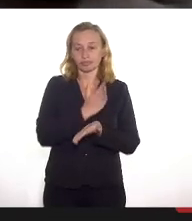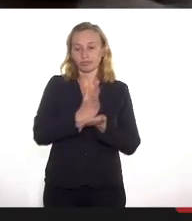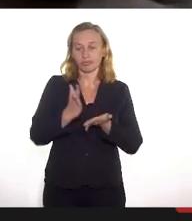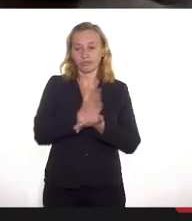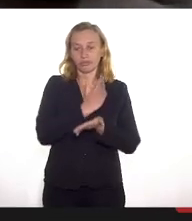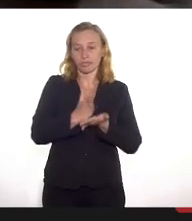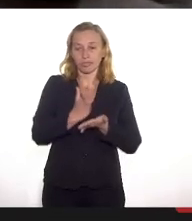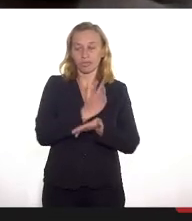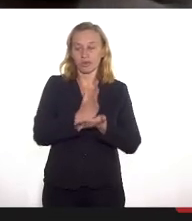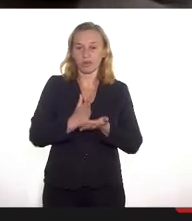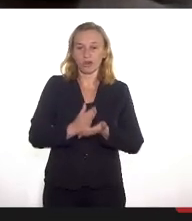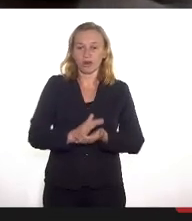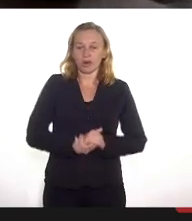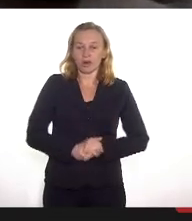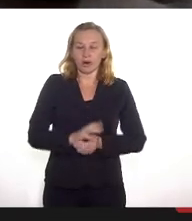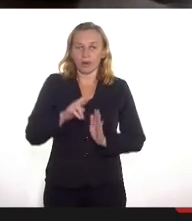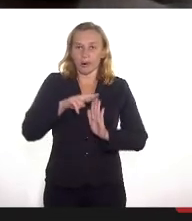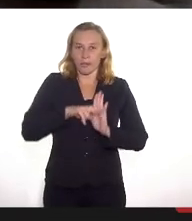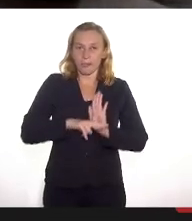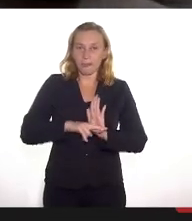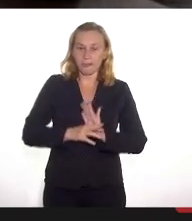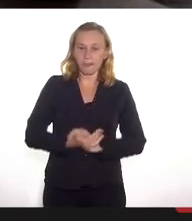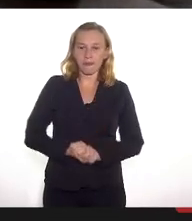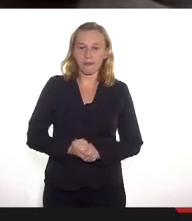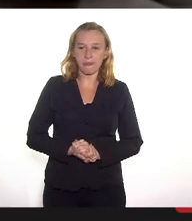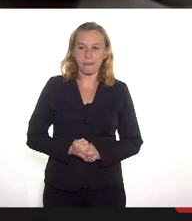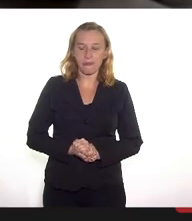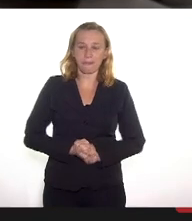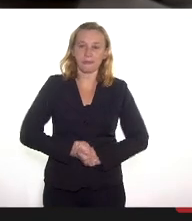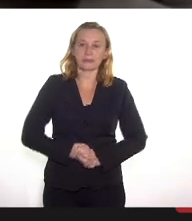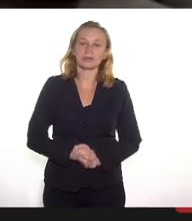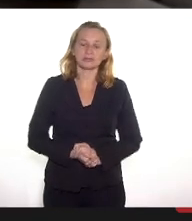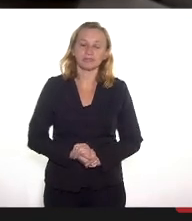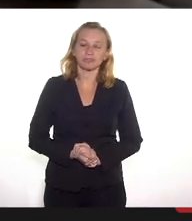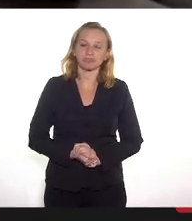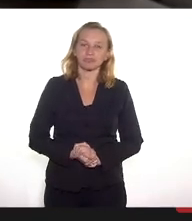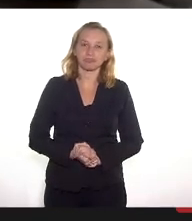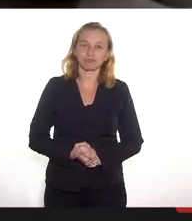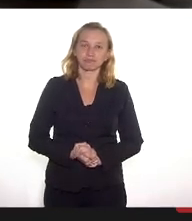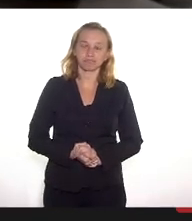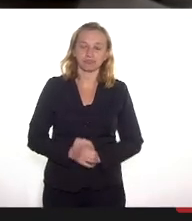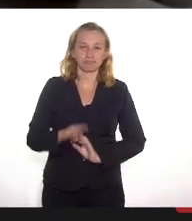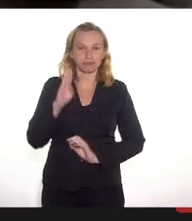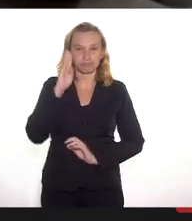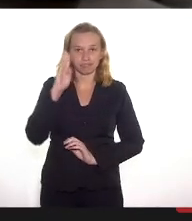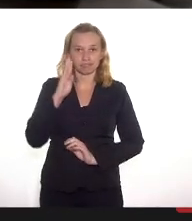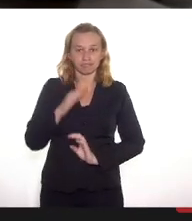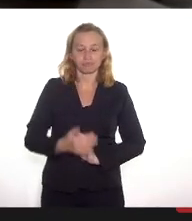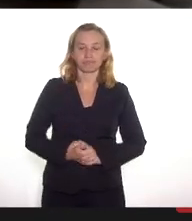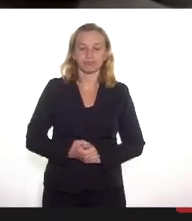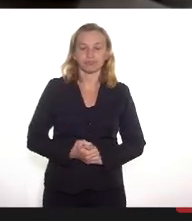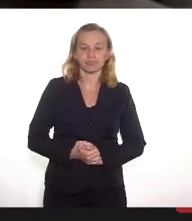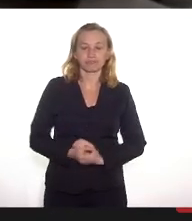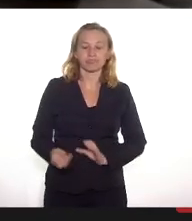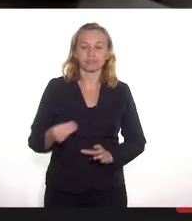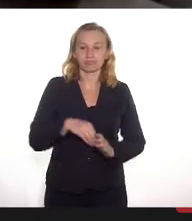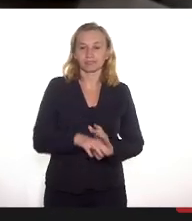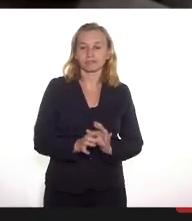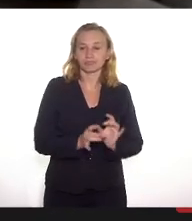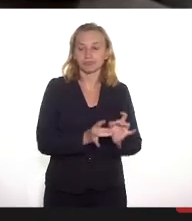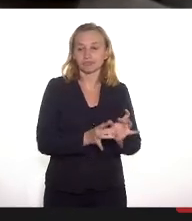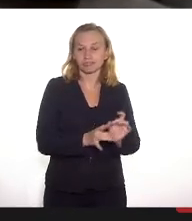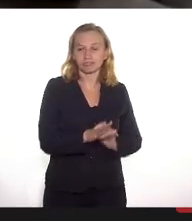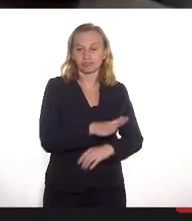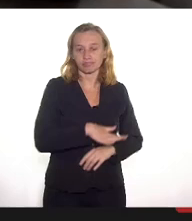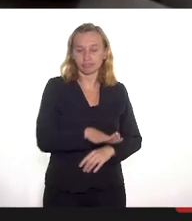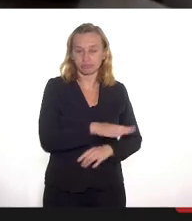mais recomendações o tanto quanto antes passa mas principalmente para quem milita no comércio trabalha com